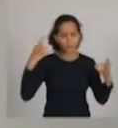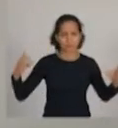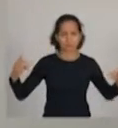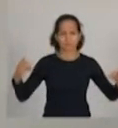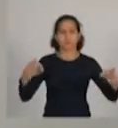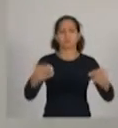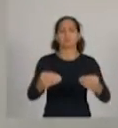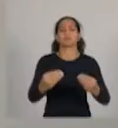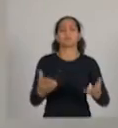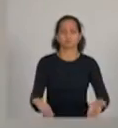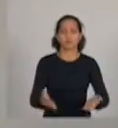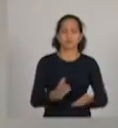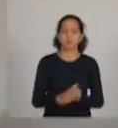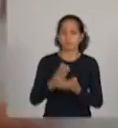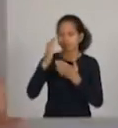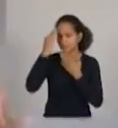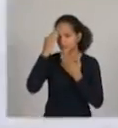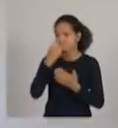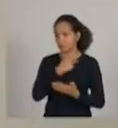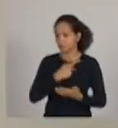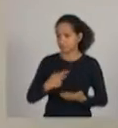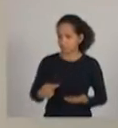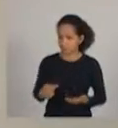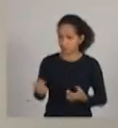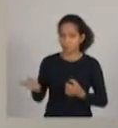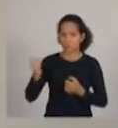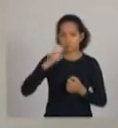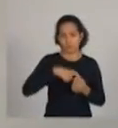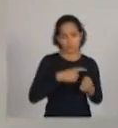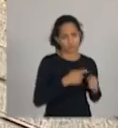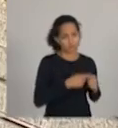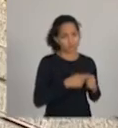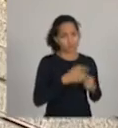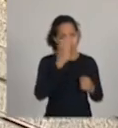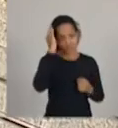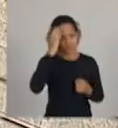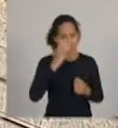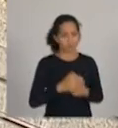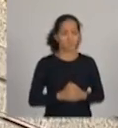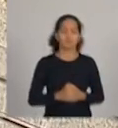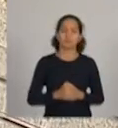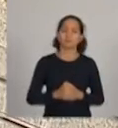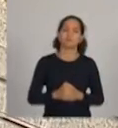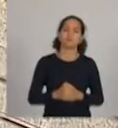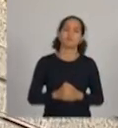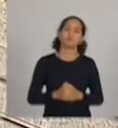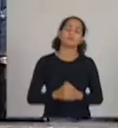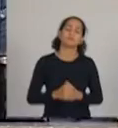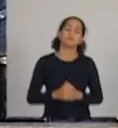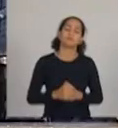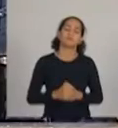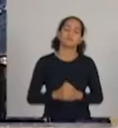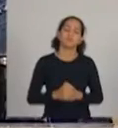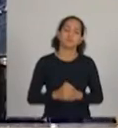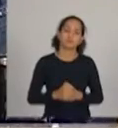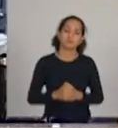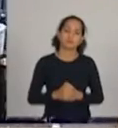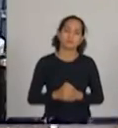e todas. Obrigado, presidente. Devolvo a palavra à mesa. Obrigado,